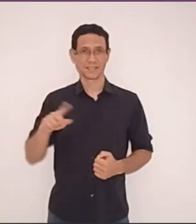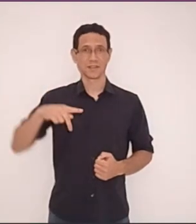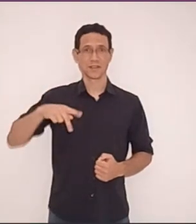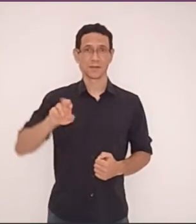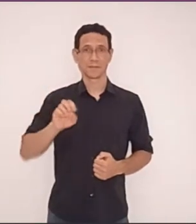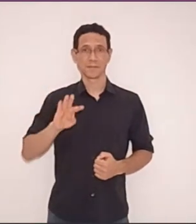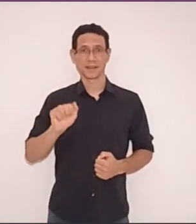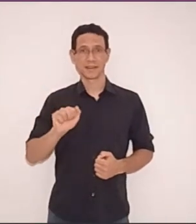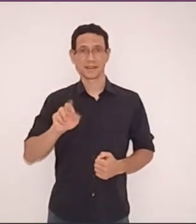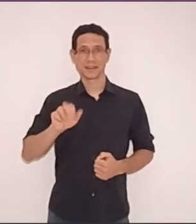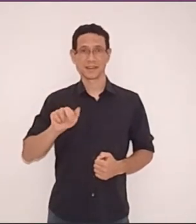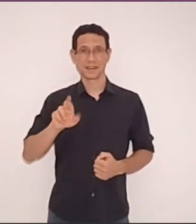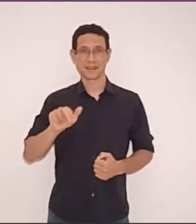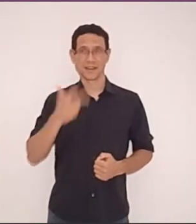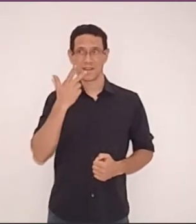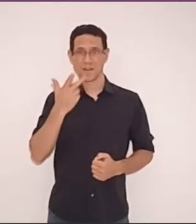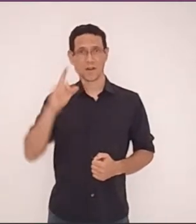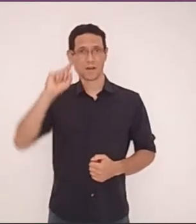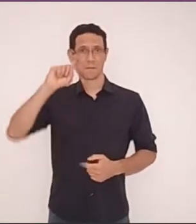e